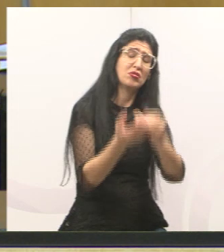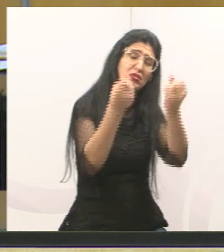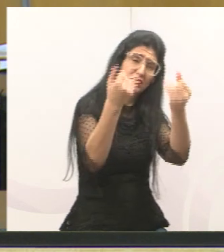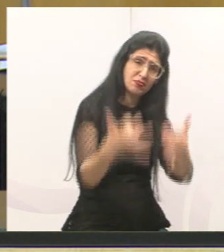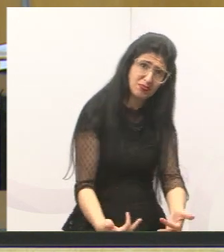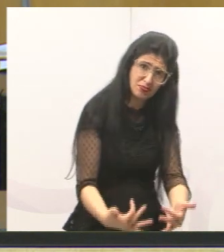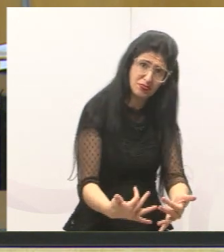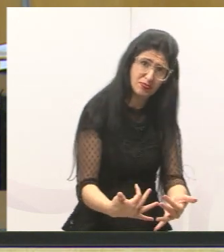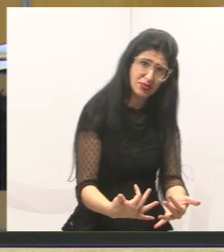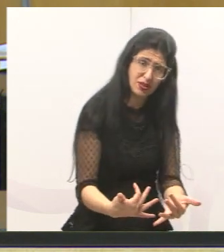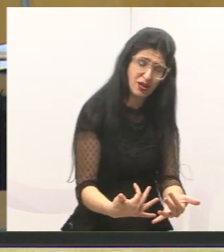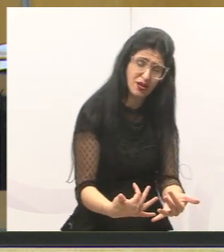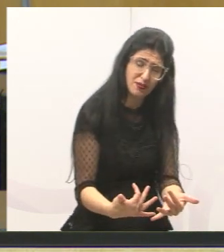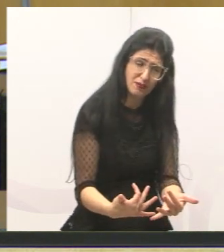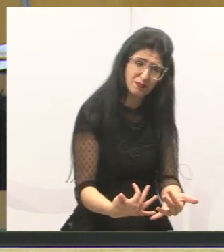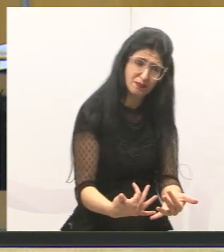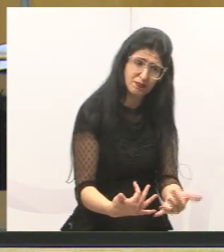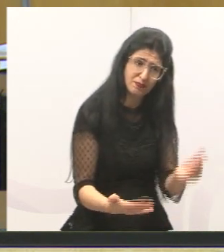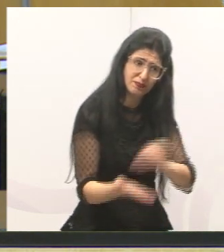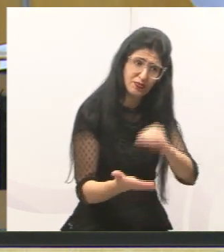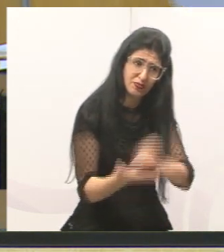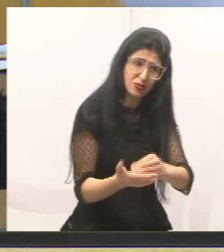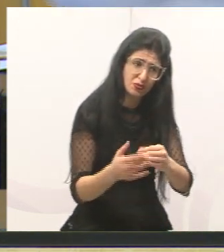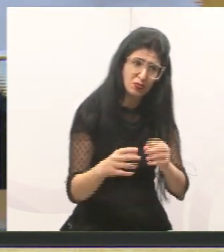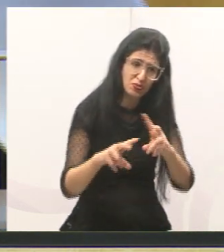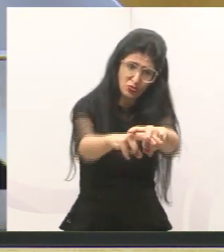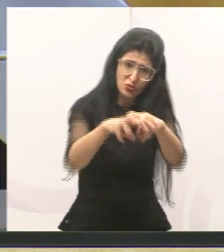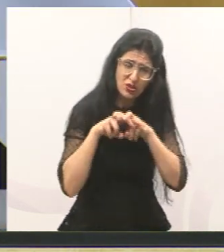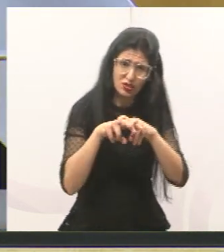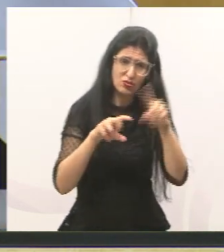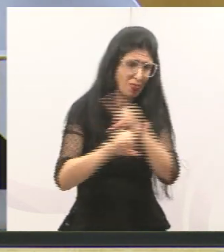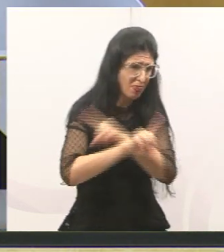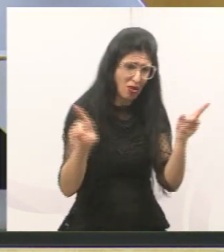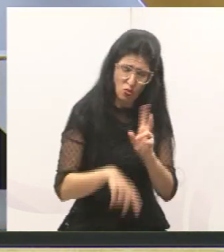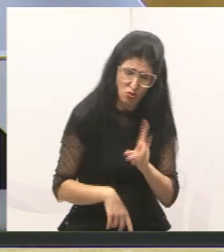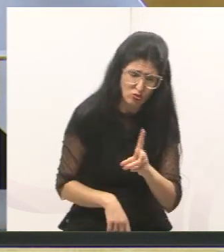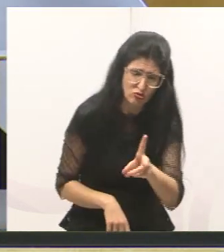a correção da